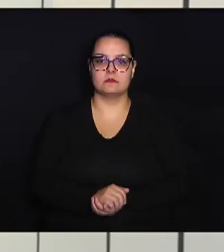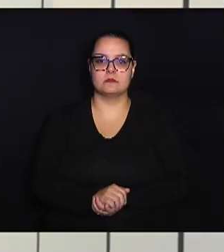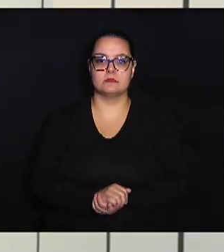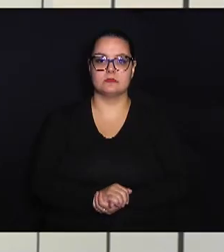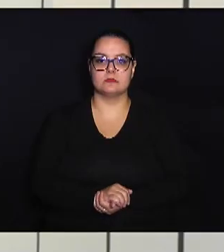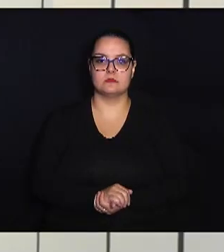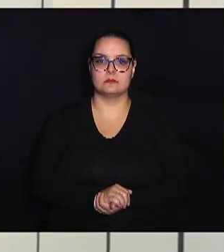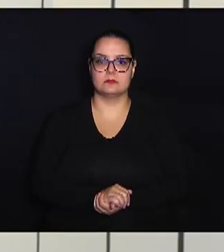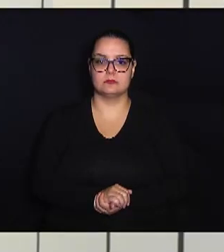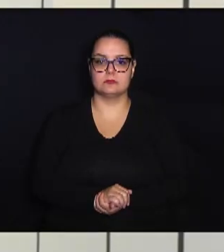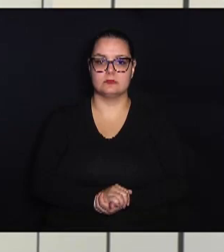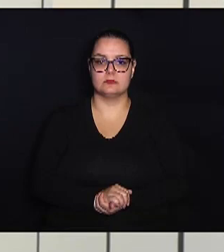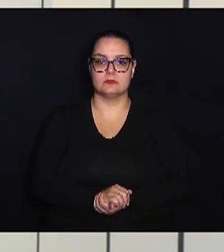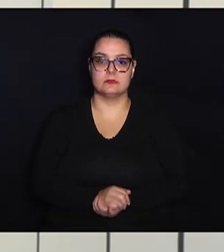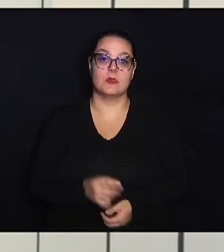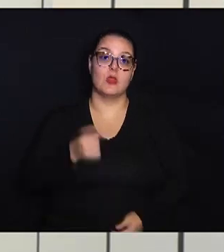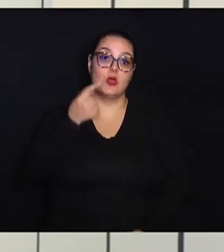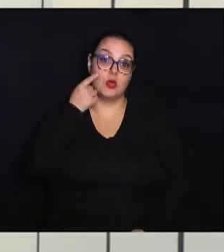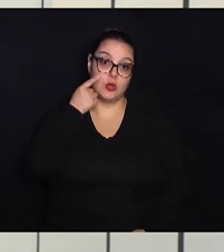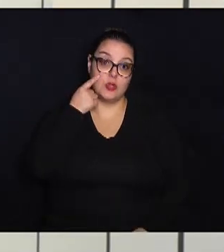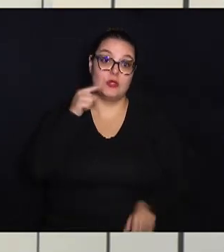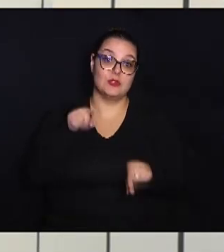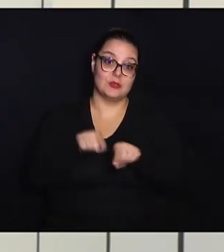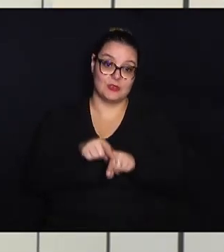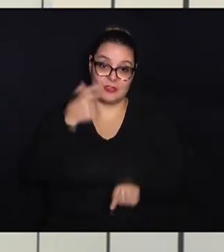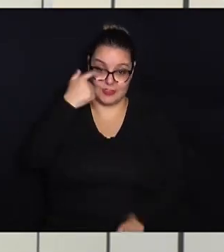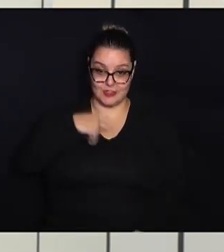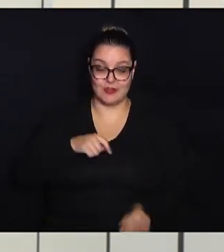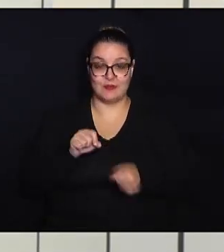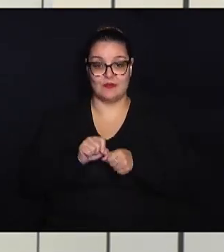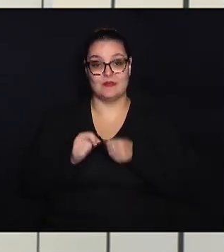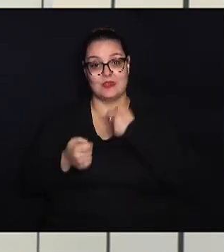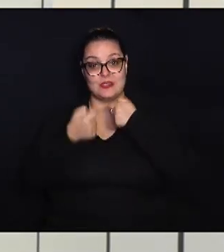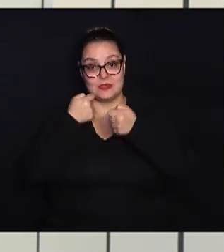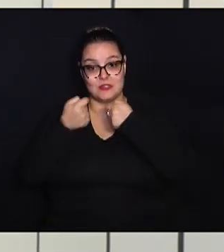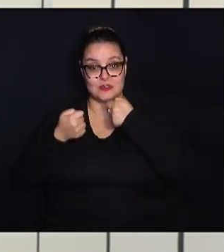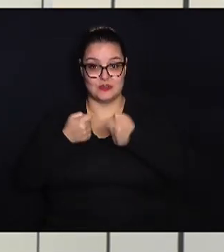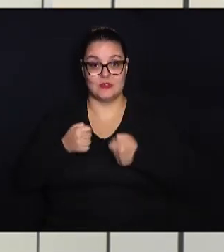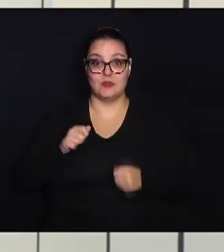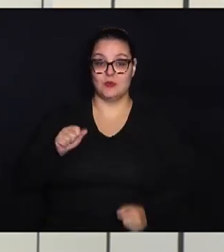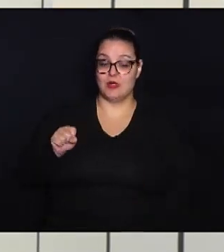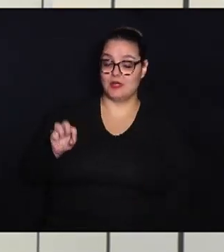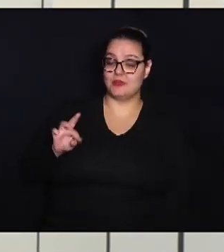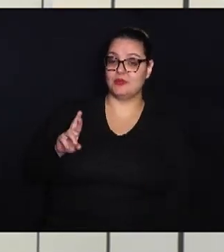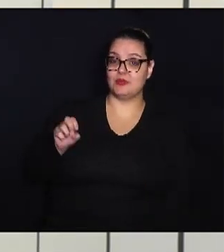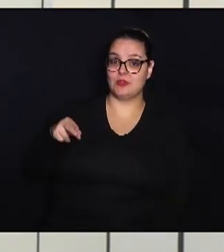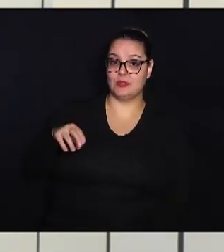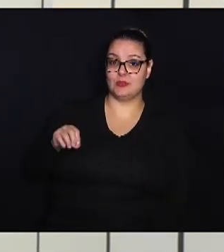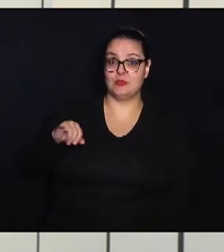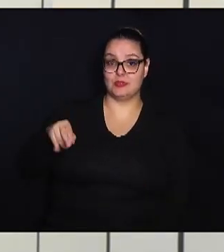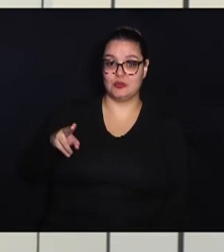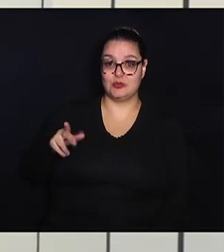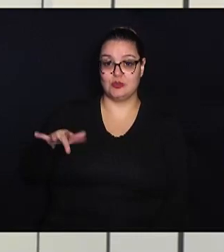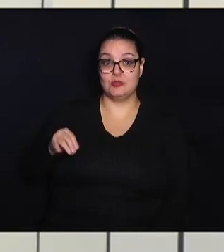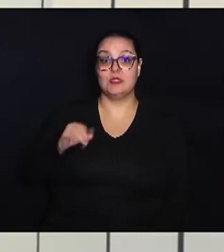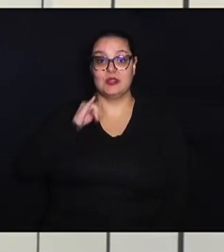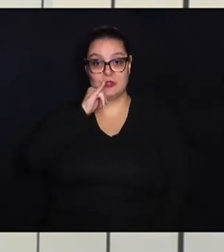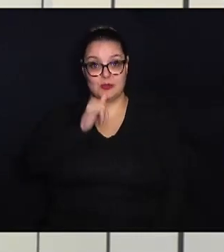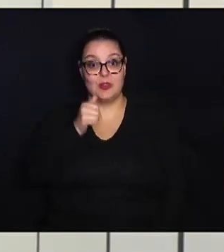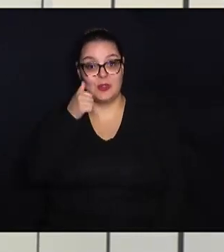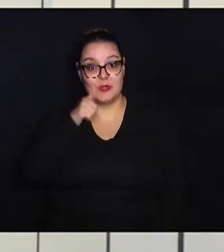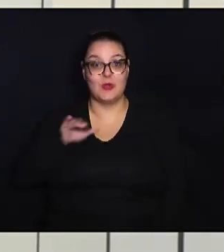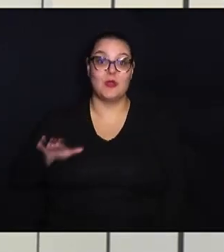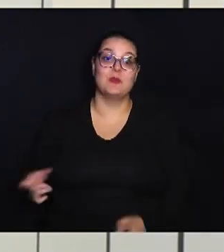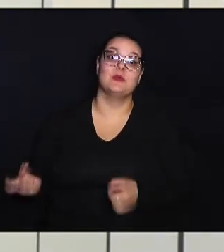NASA olha inclusive fui eu que fiz essa entrevista com o astrônomo Júlio lobo e ele contou que a menina